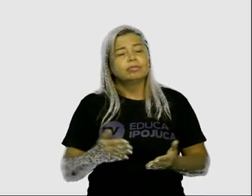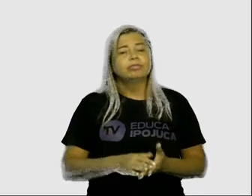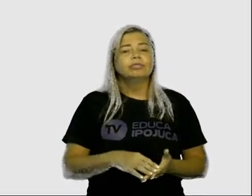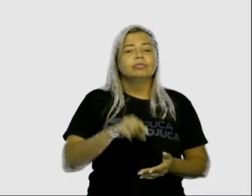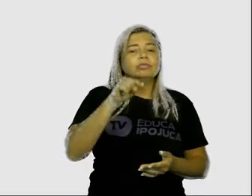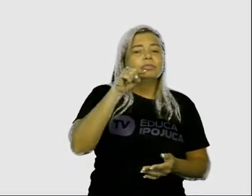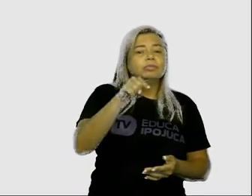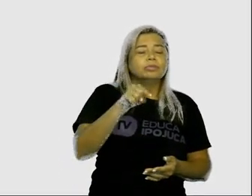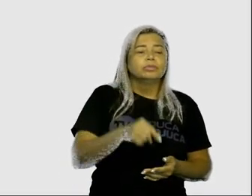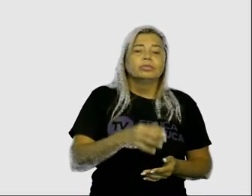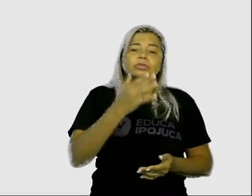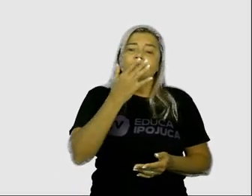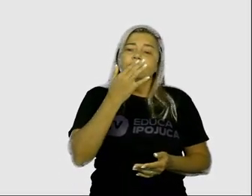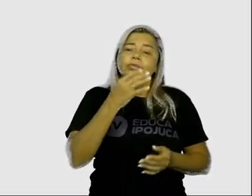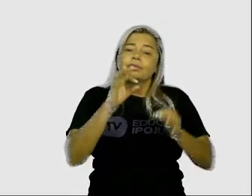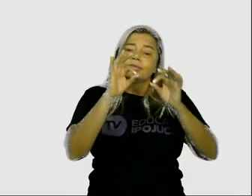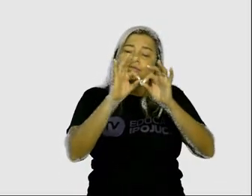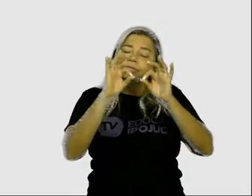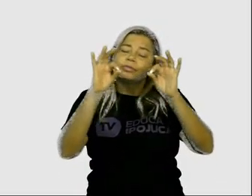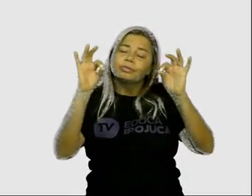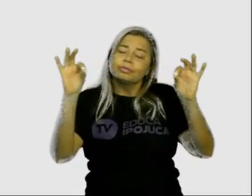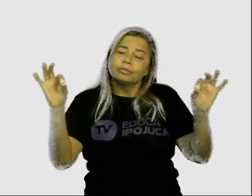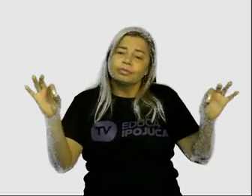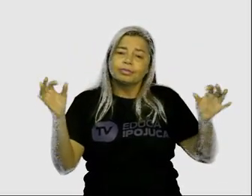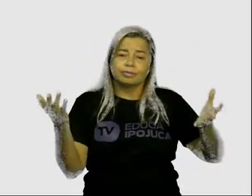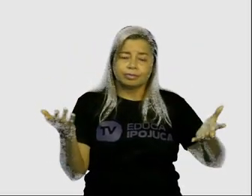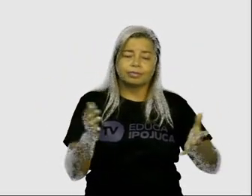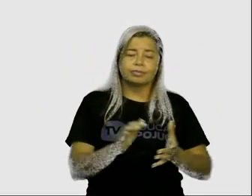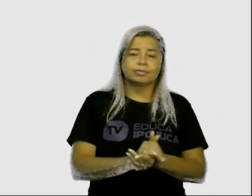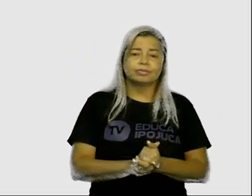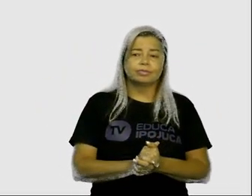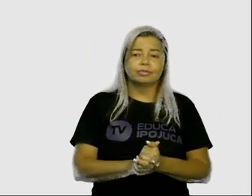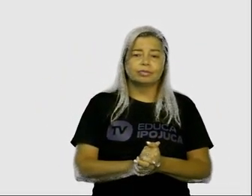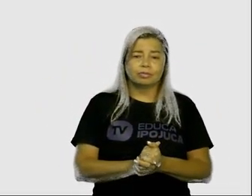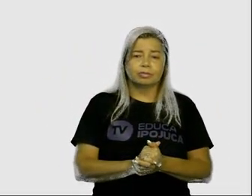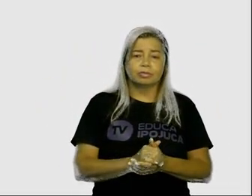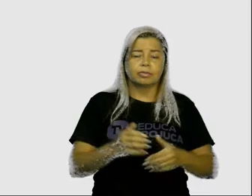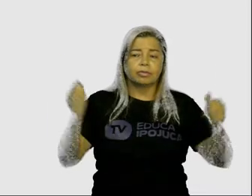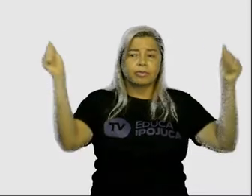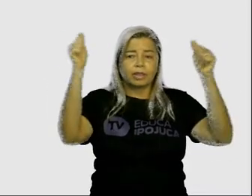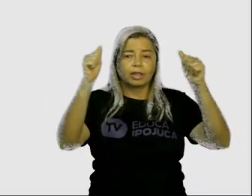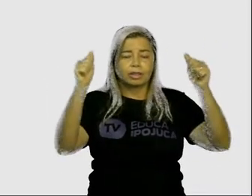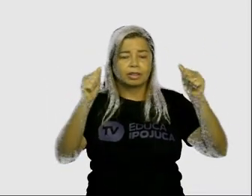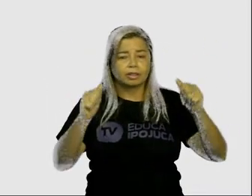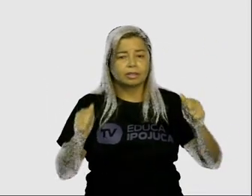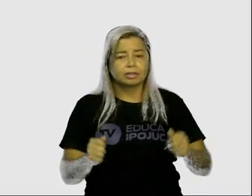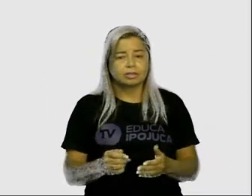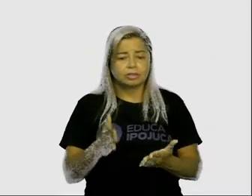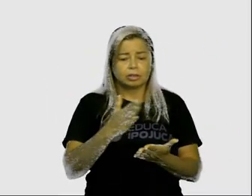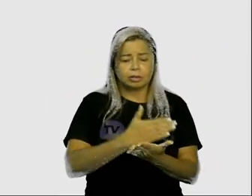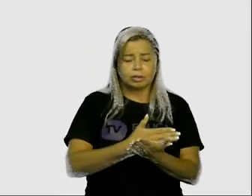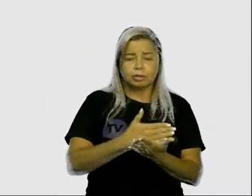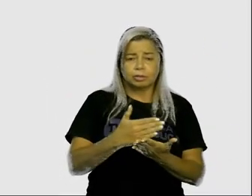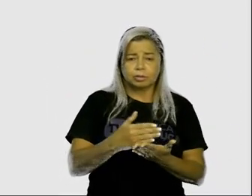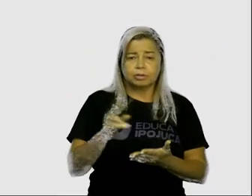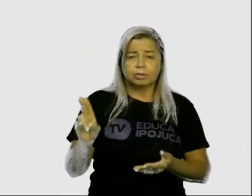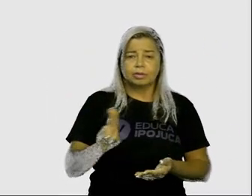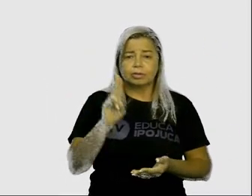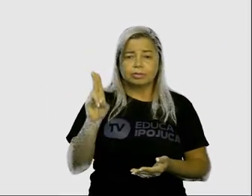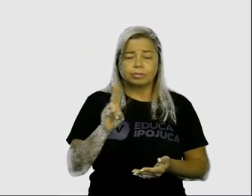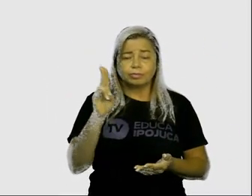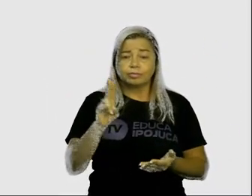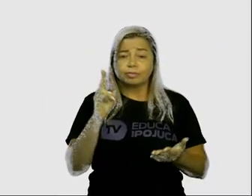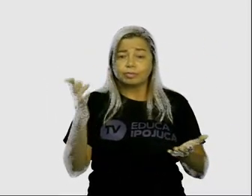linha. Então, Romero Brito, esse autor aí, esse artista aqui, ele começou a usar essas formas,